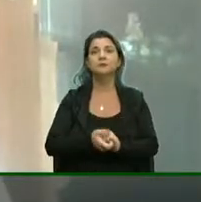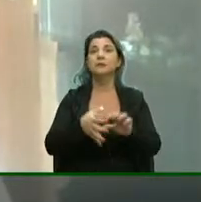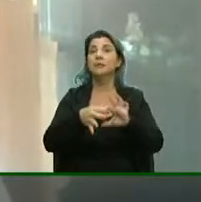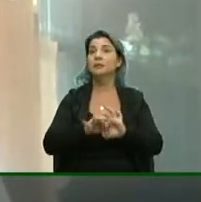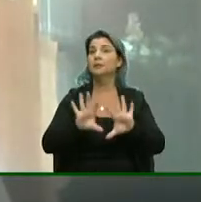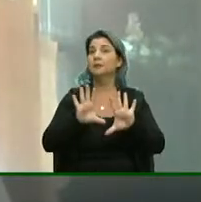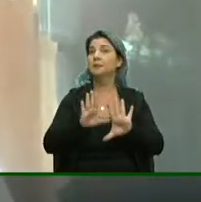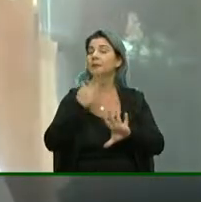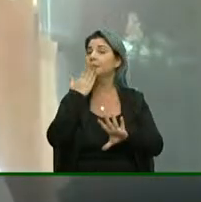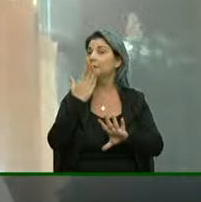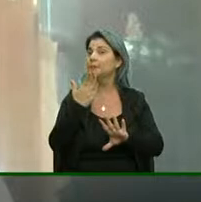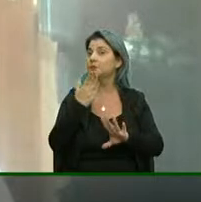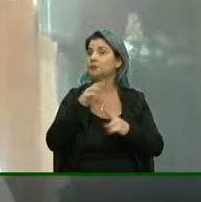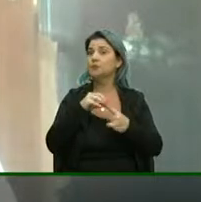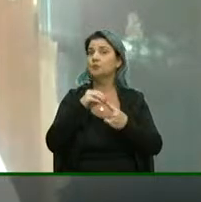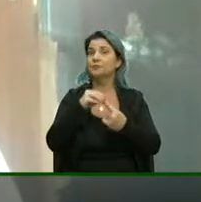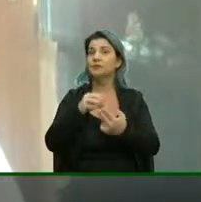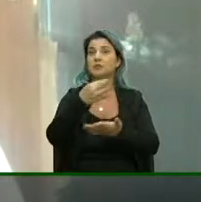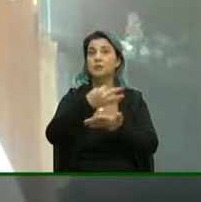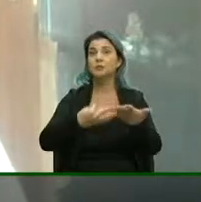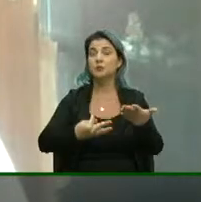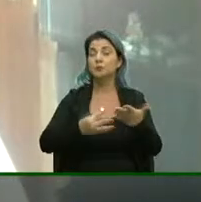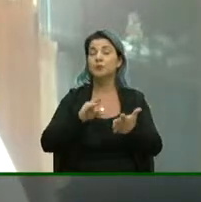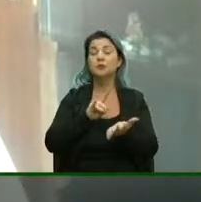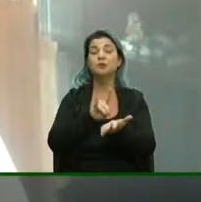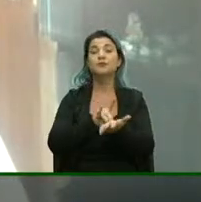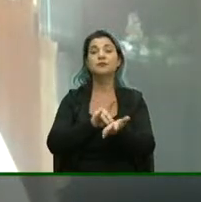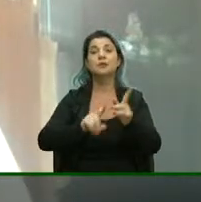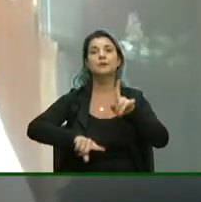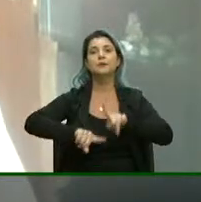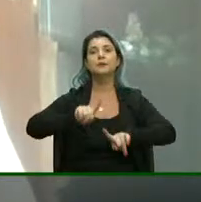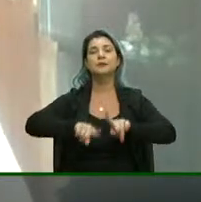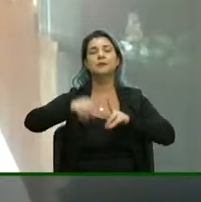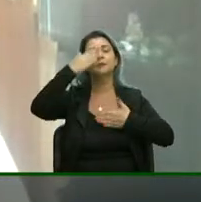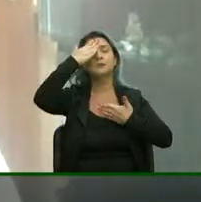deliberar o requerimento de preferência e o texto original da matéria. Obrigado, senhor presidente.